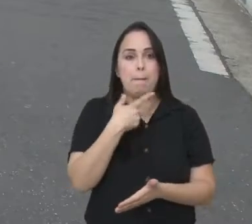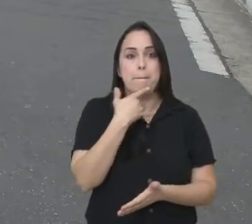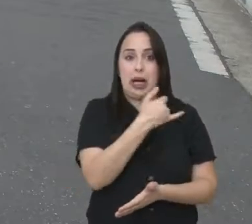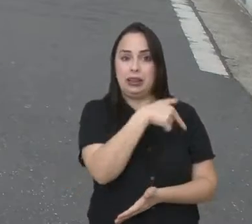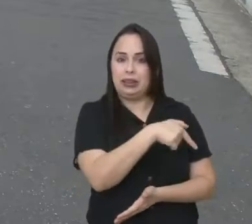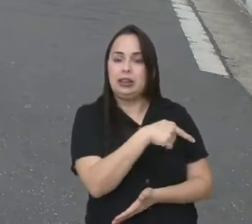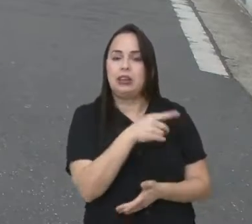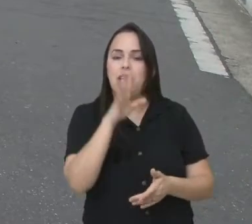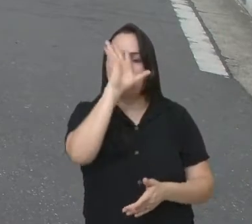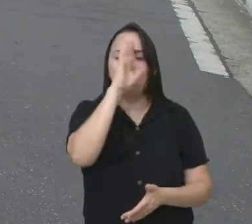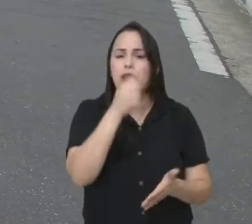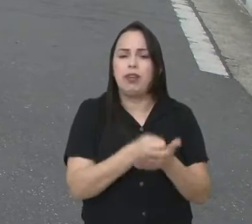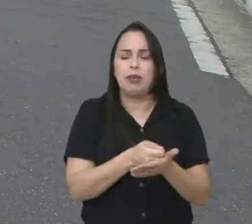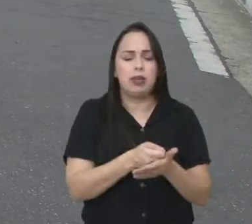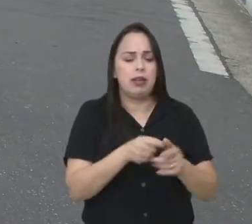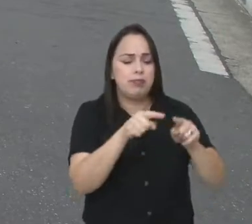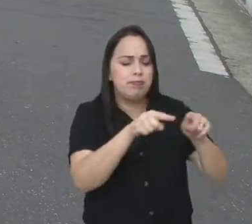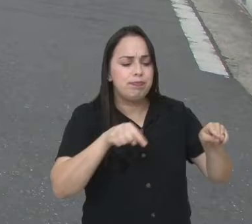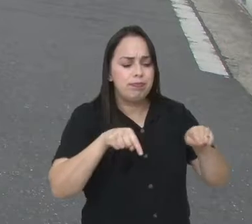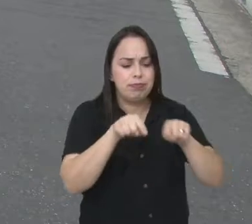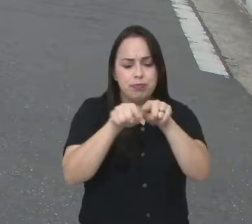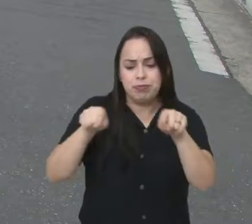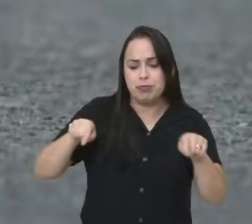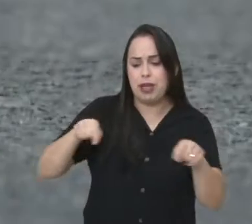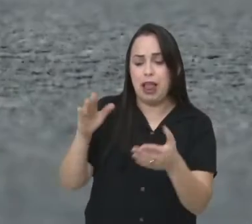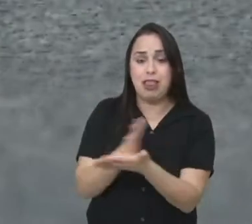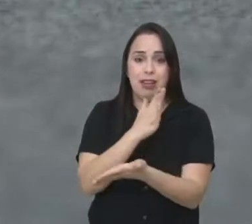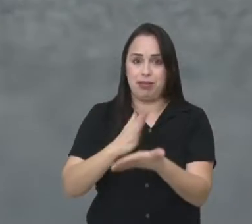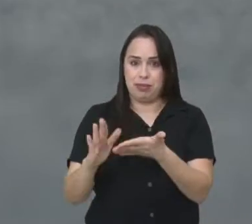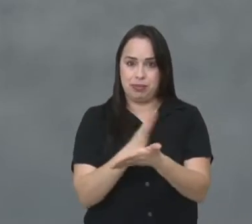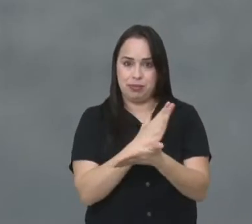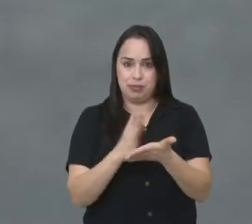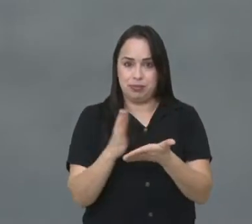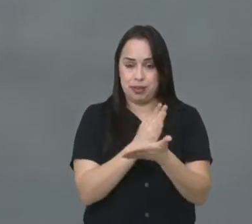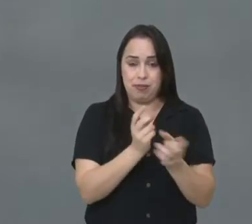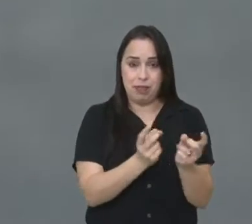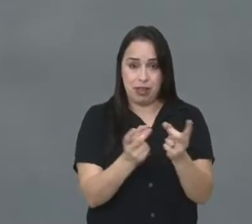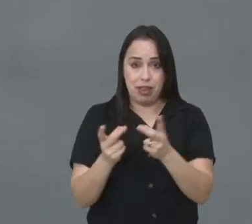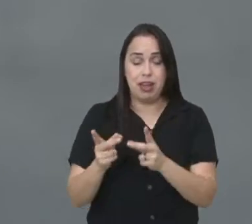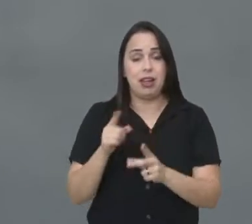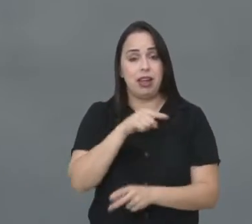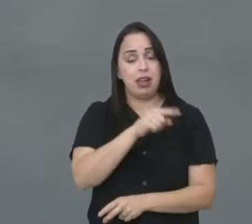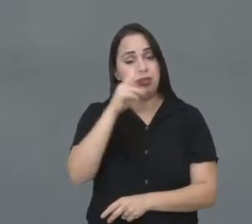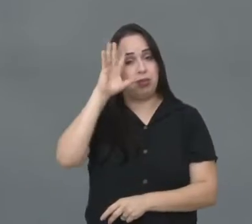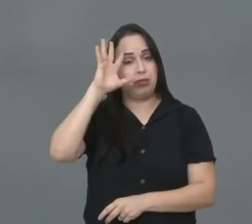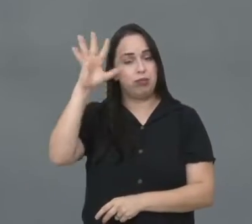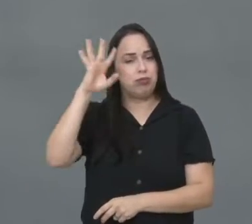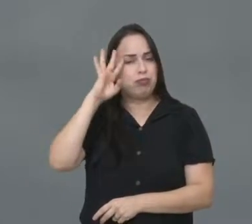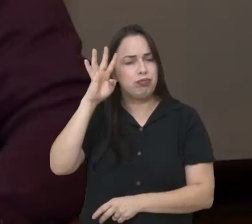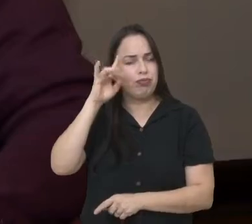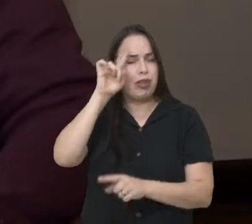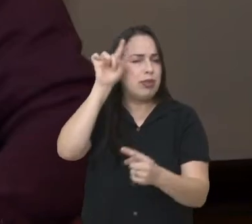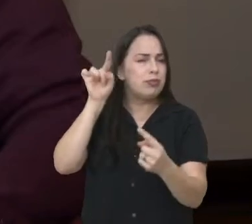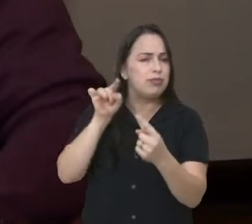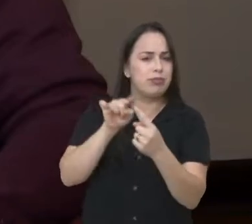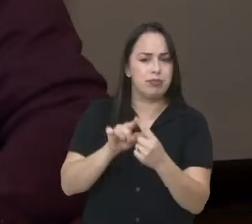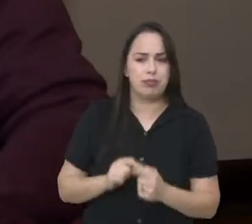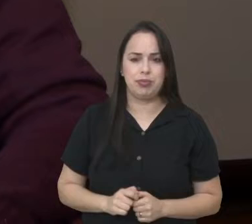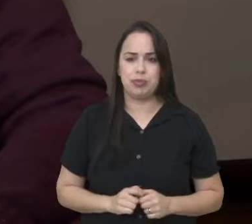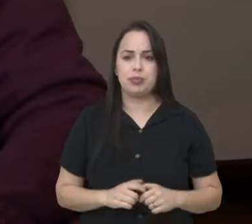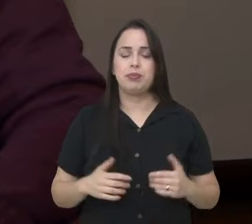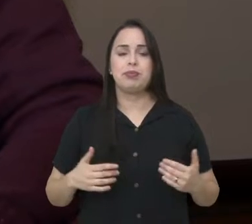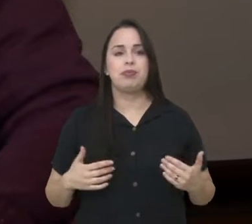Era o progresso chegando com o crescimento da região. Seu Emílio tinha visão e um grande coração. Não,